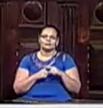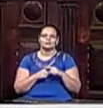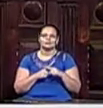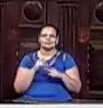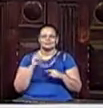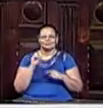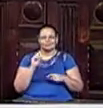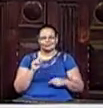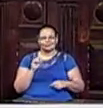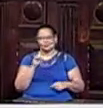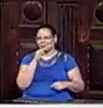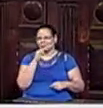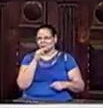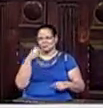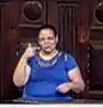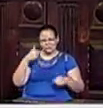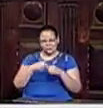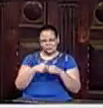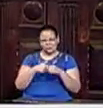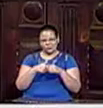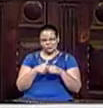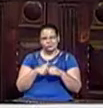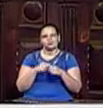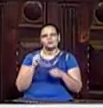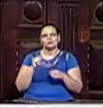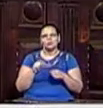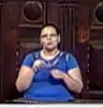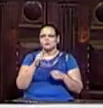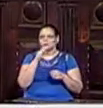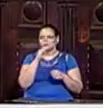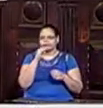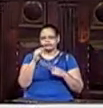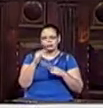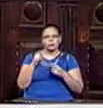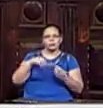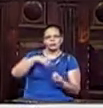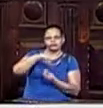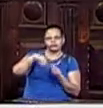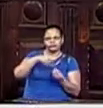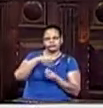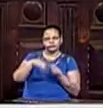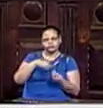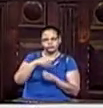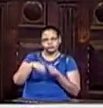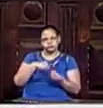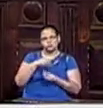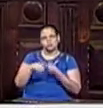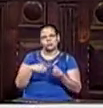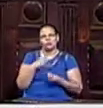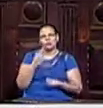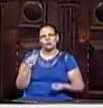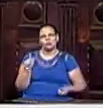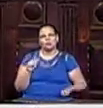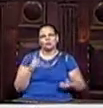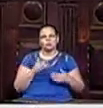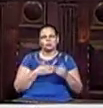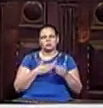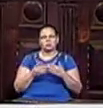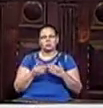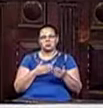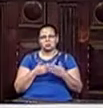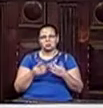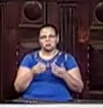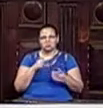batizam a gasolina com o solvente que tiver